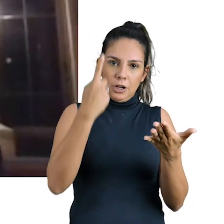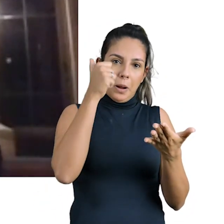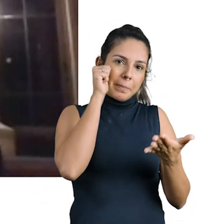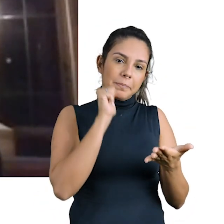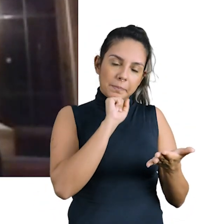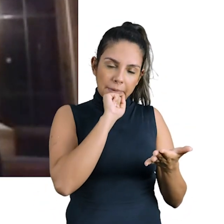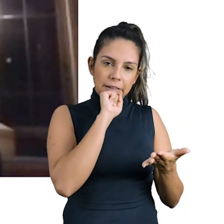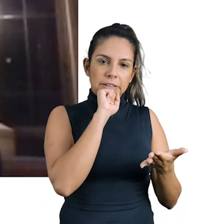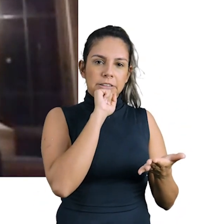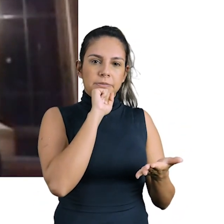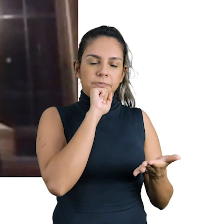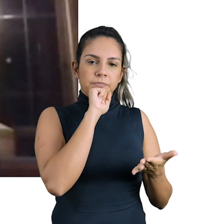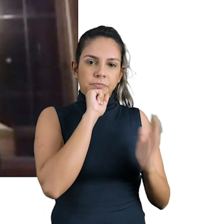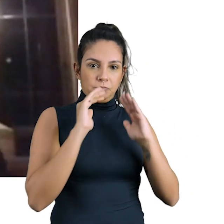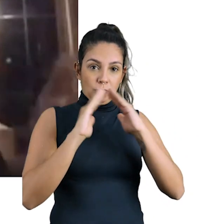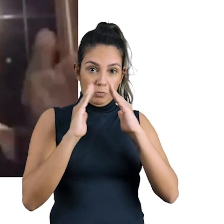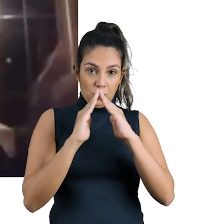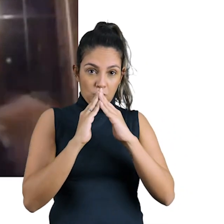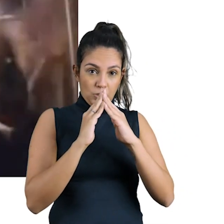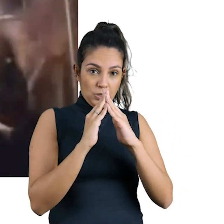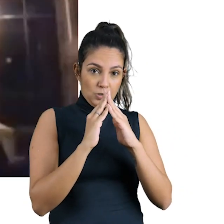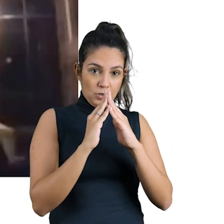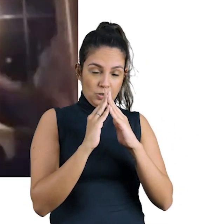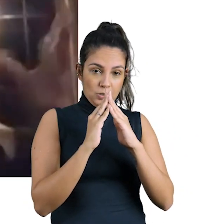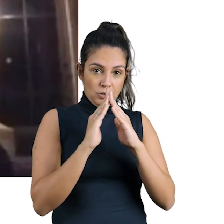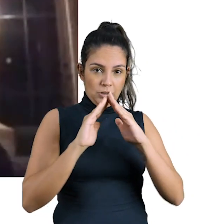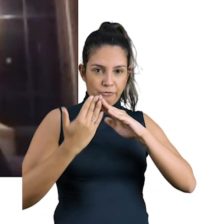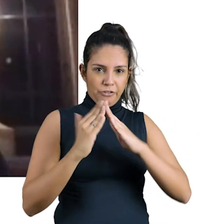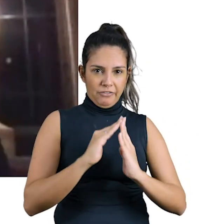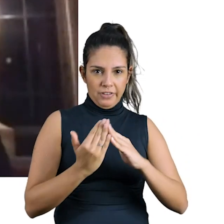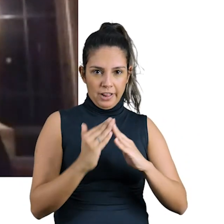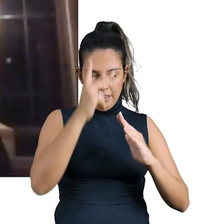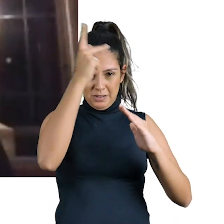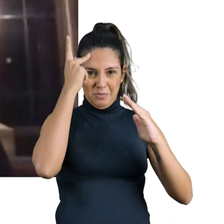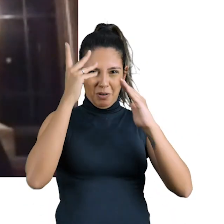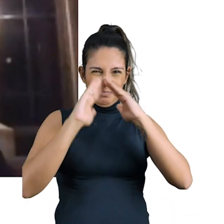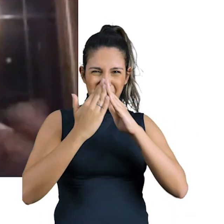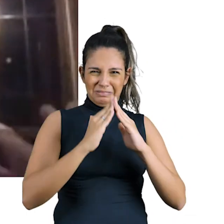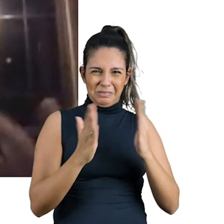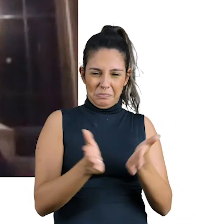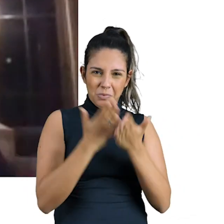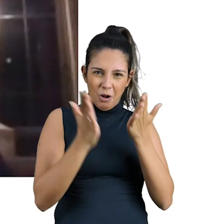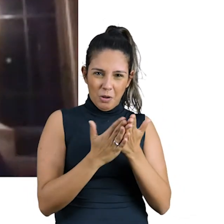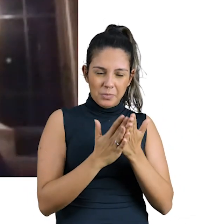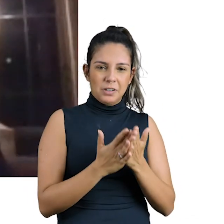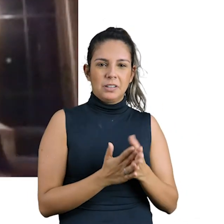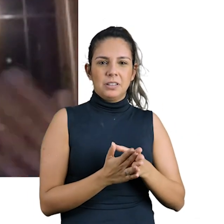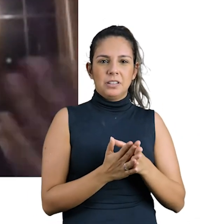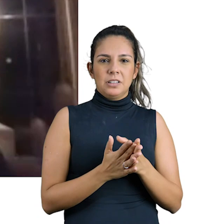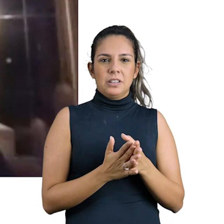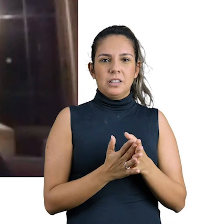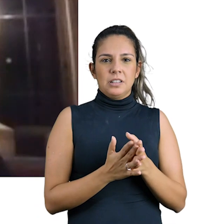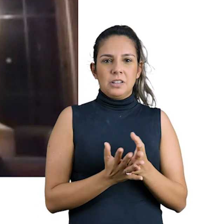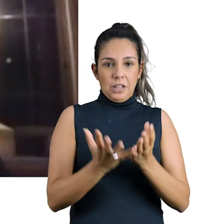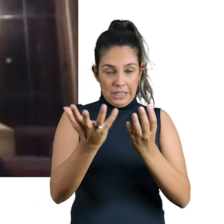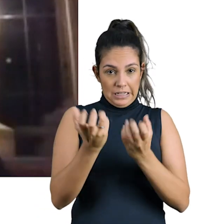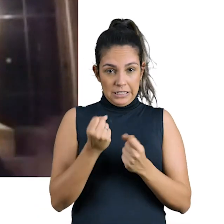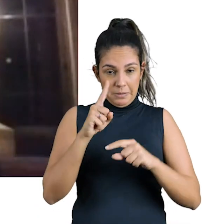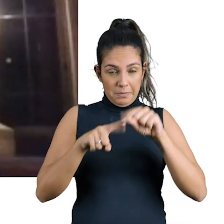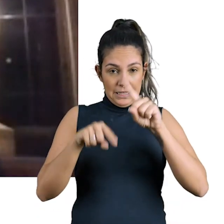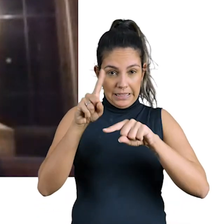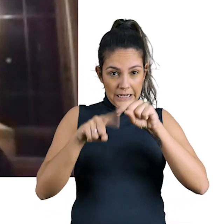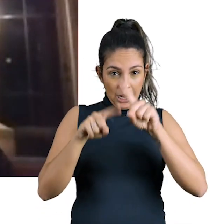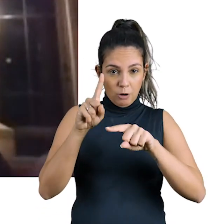uma mãe que mora numa das inúmeras favelas de São Paulo, que dizia que recebeu o